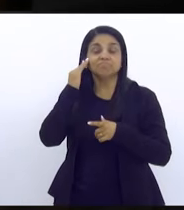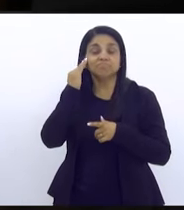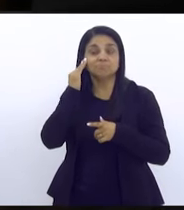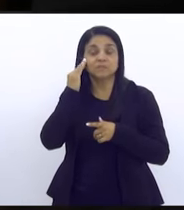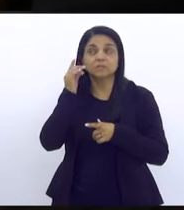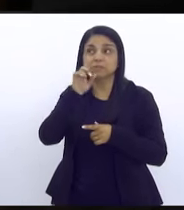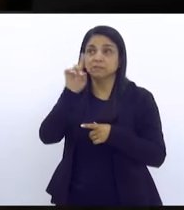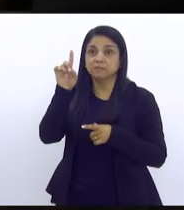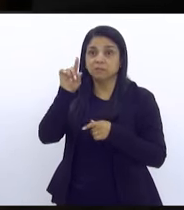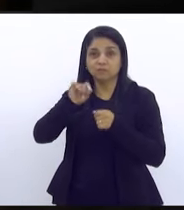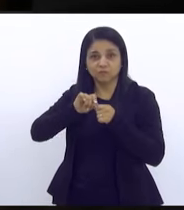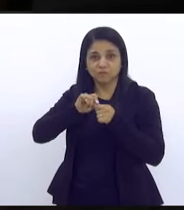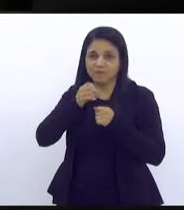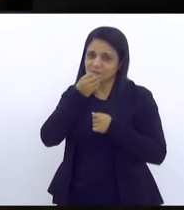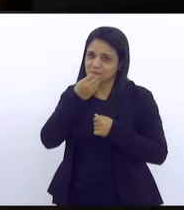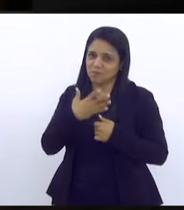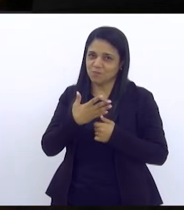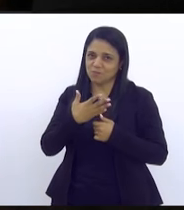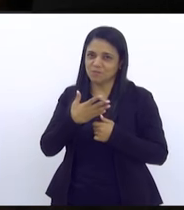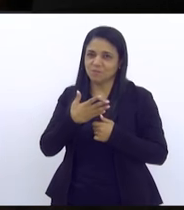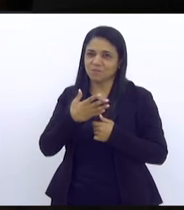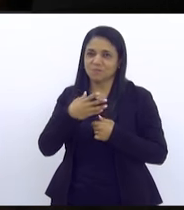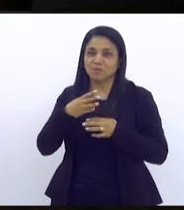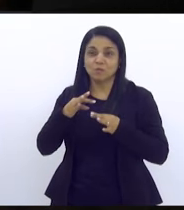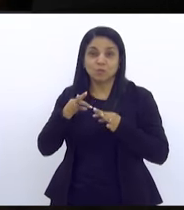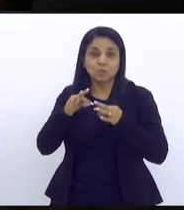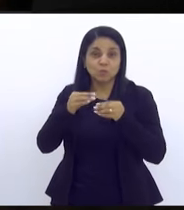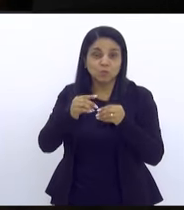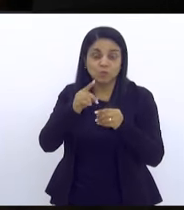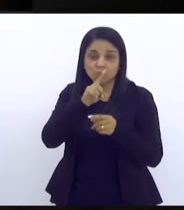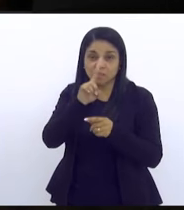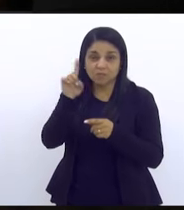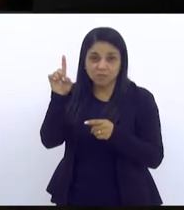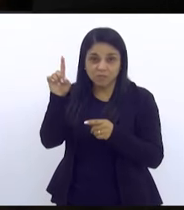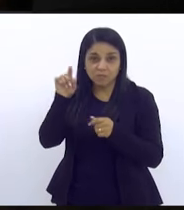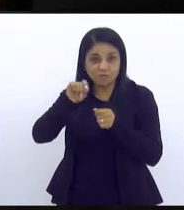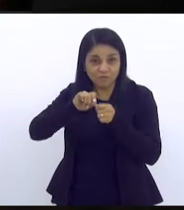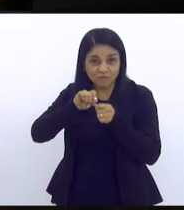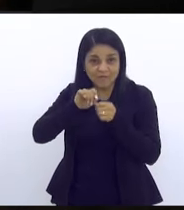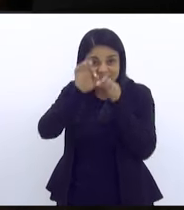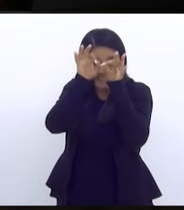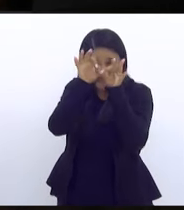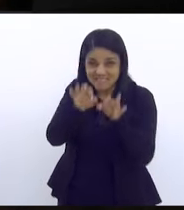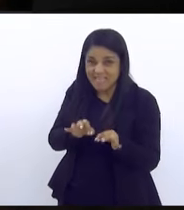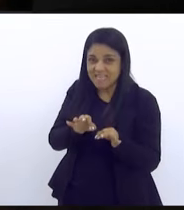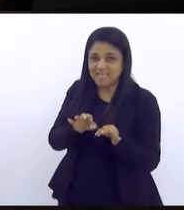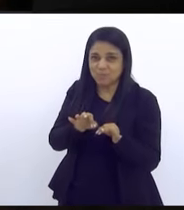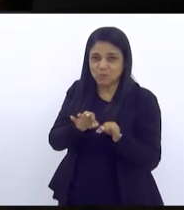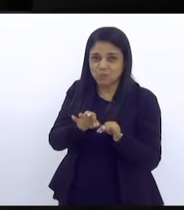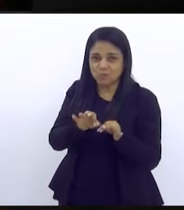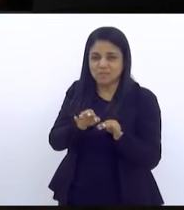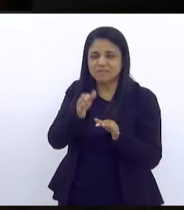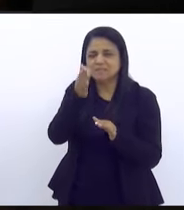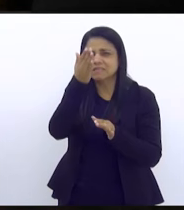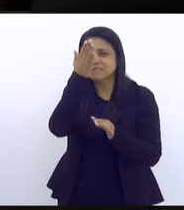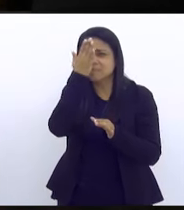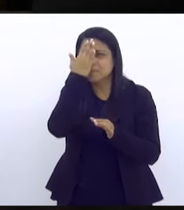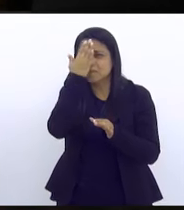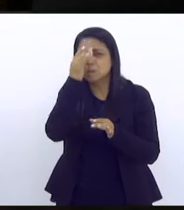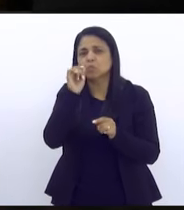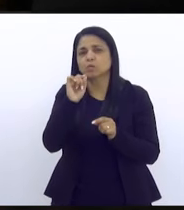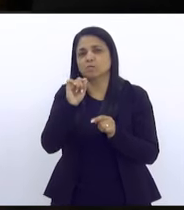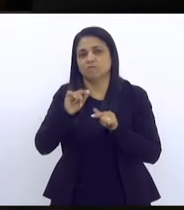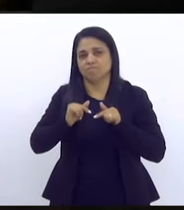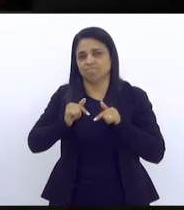Deus faz é bom. E que tudo que Deus faz, ele faz bem assertivo. Ele faz sabendo o que está